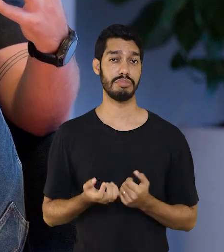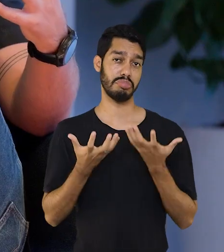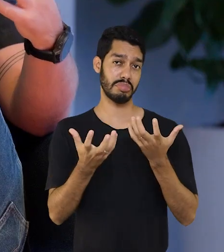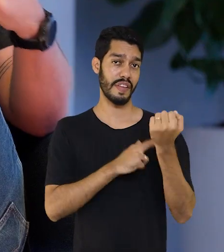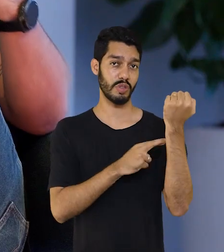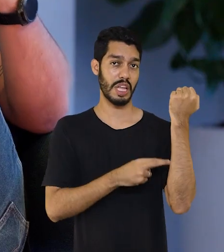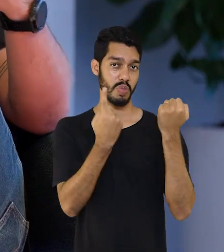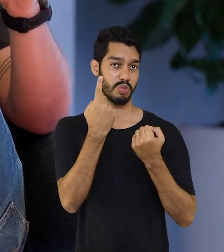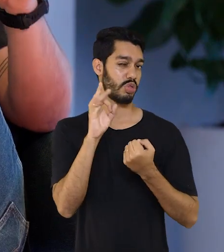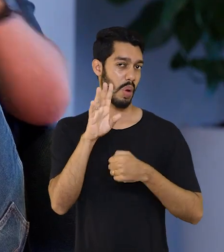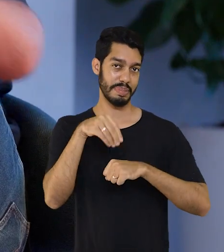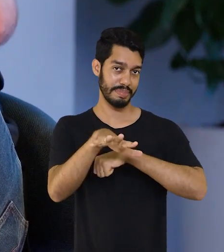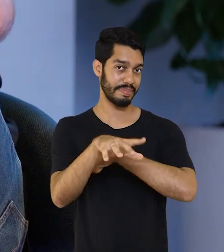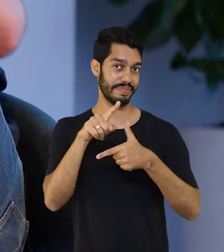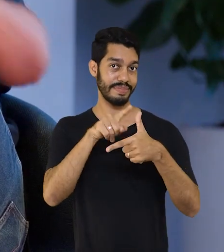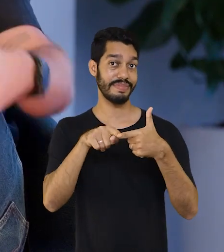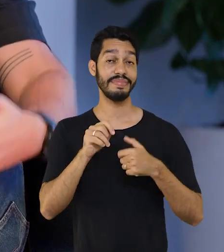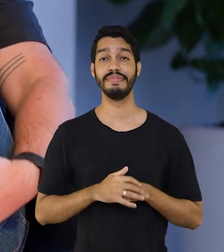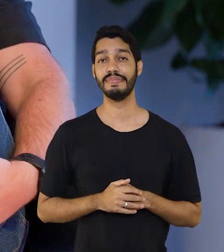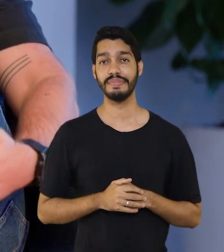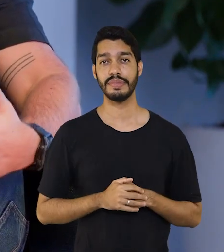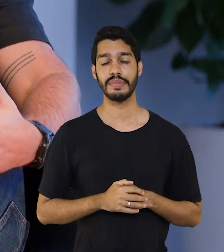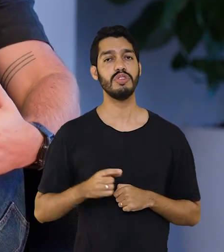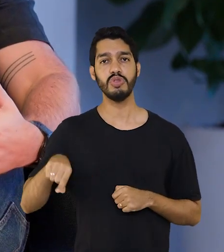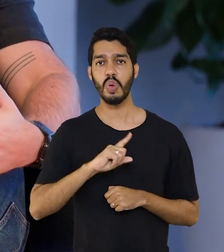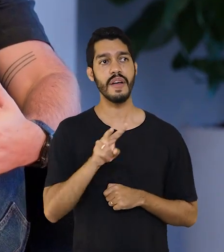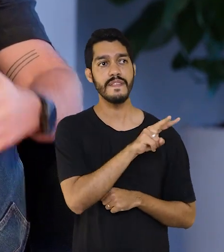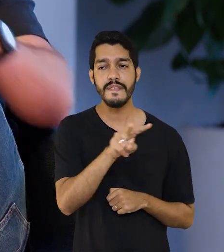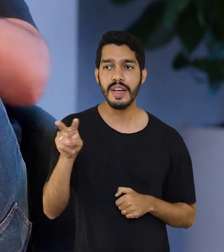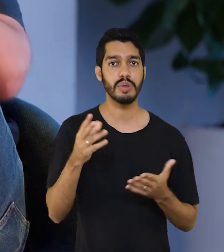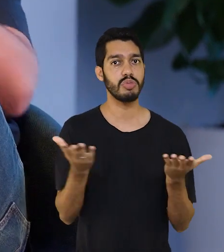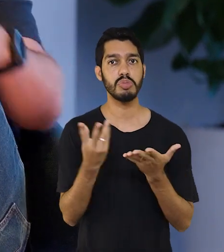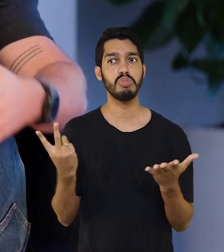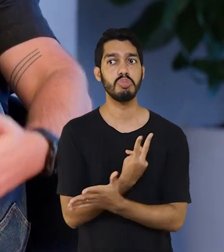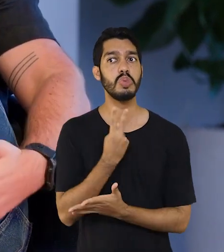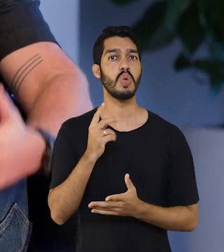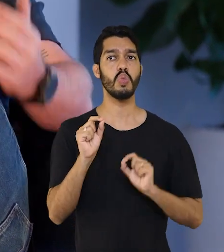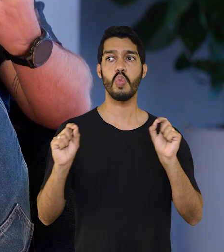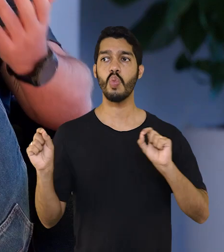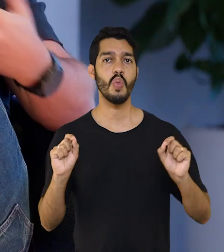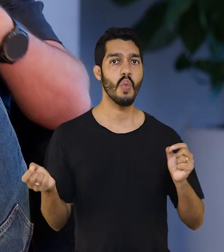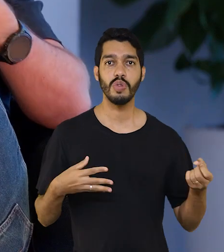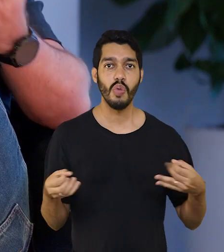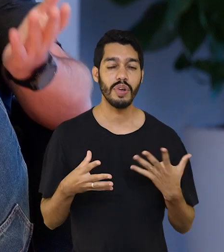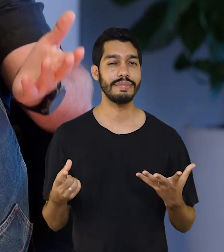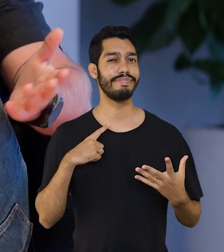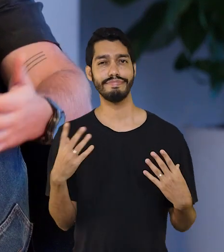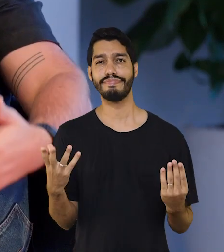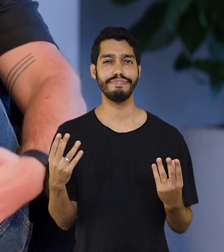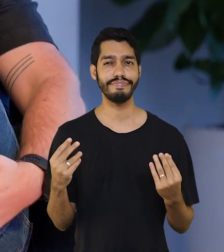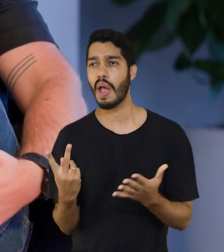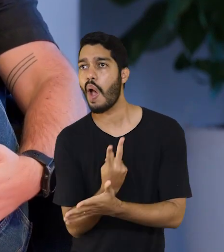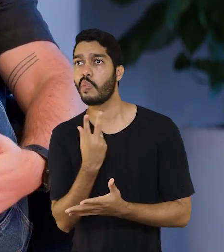mais potência. Então, acho que só queria reforçar isso aí. E quando a gente olha para assim, o que está acontecendo, de novo, realmente a resposta são